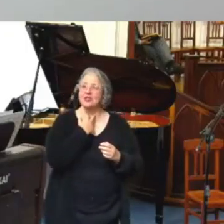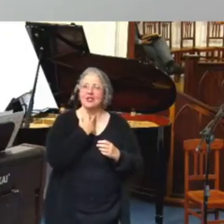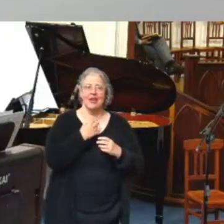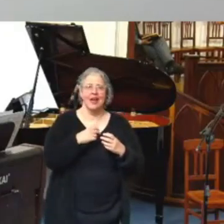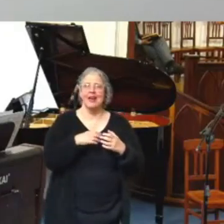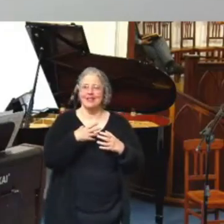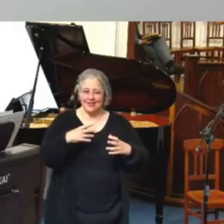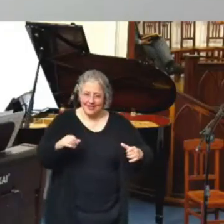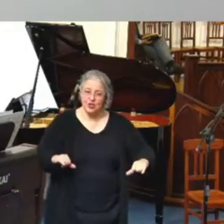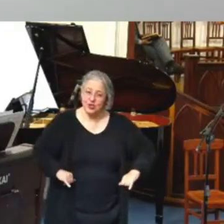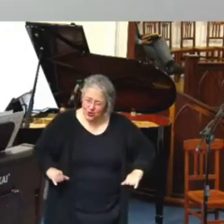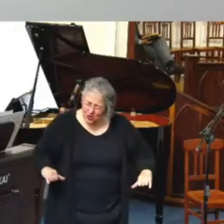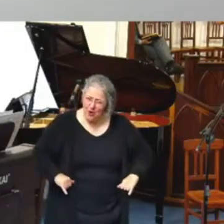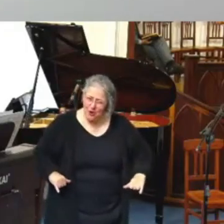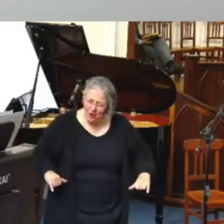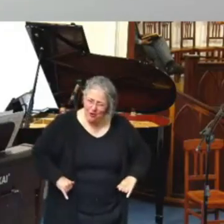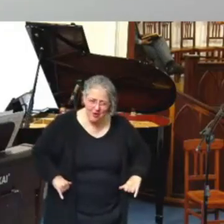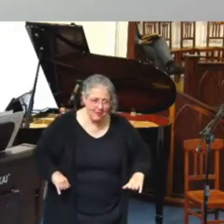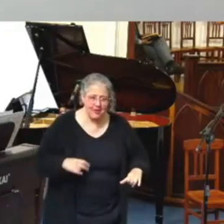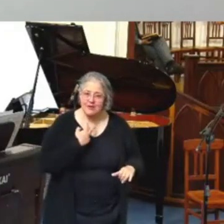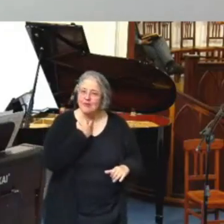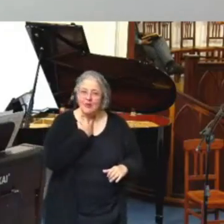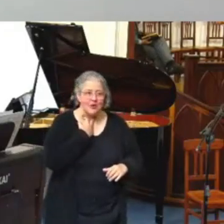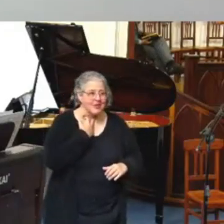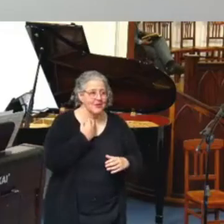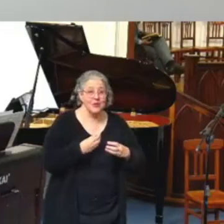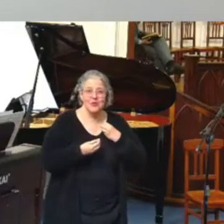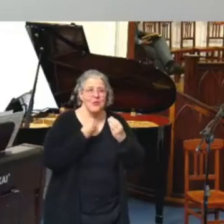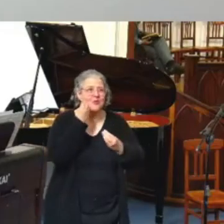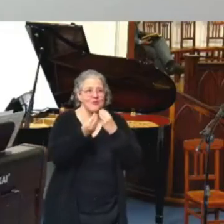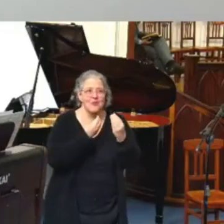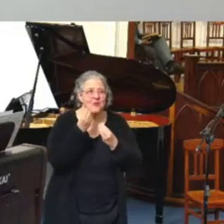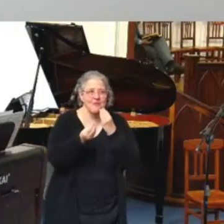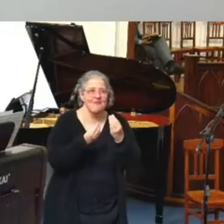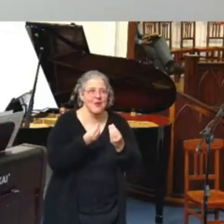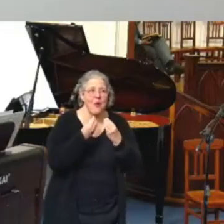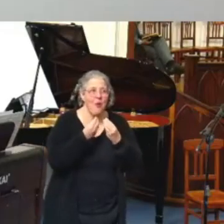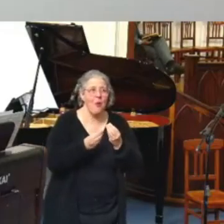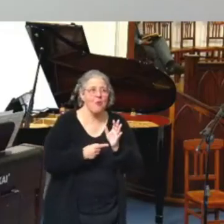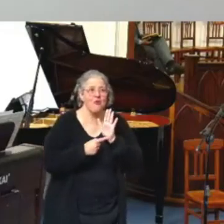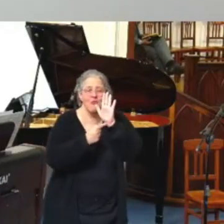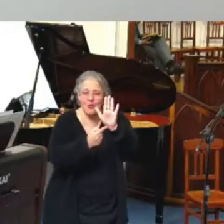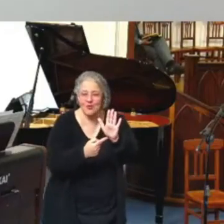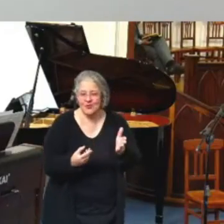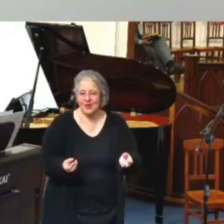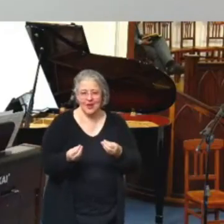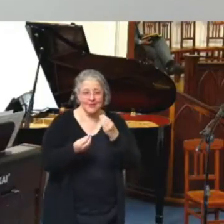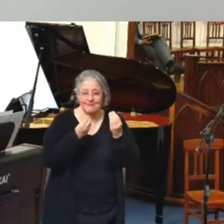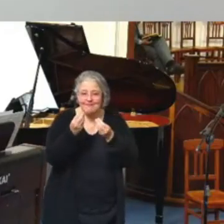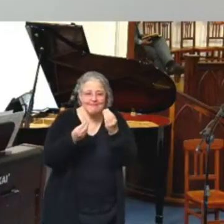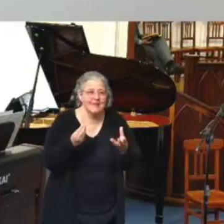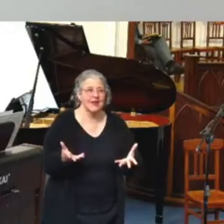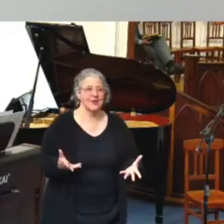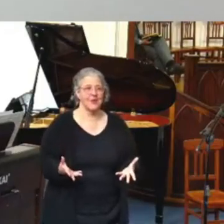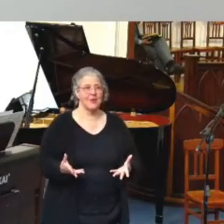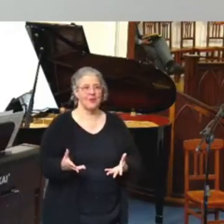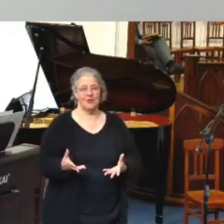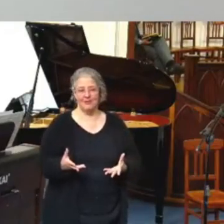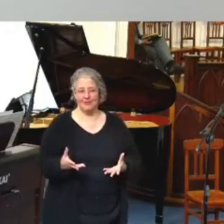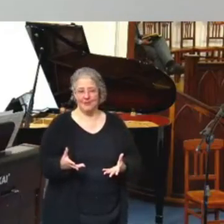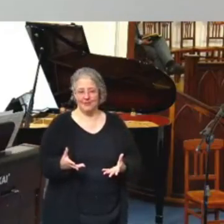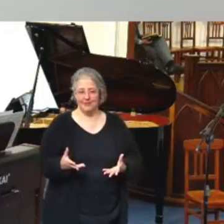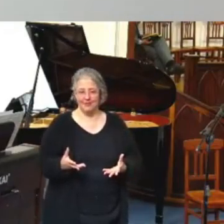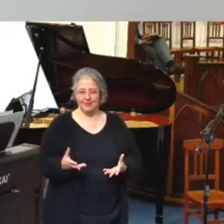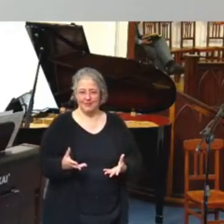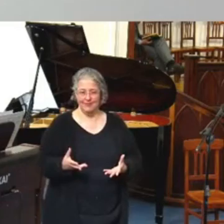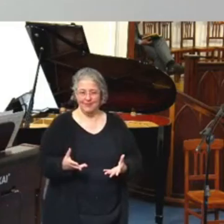conseguimos parar para ouvir a voz de Deus. Passamos a ouvir a voz da nossa dor, e quando a voz da nossa dor